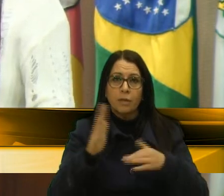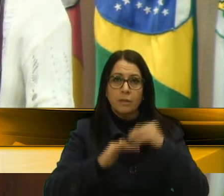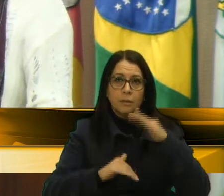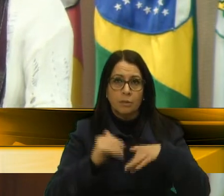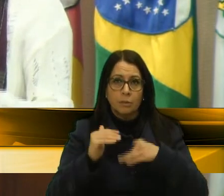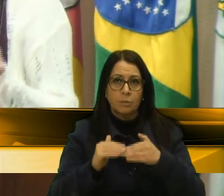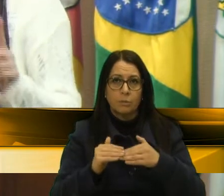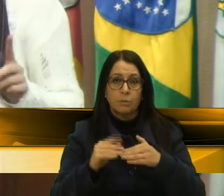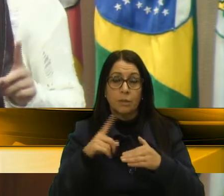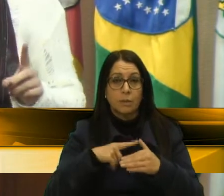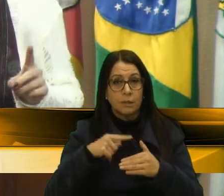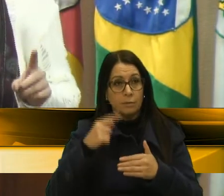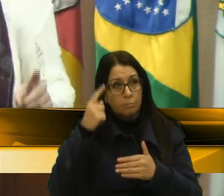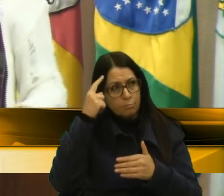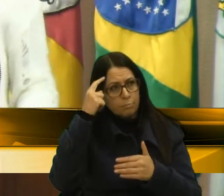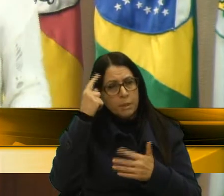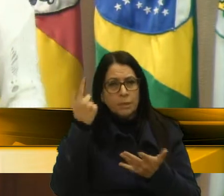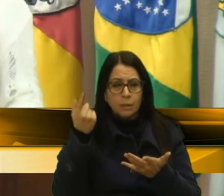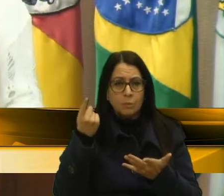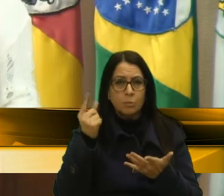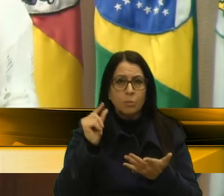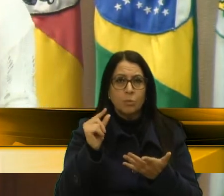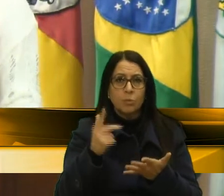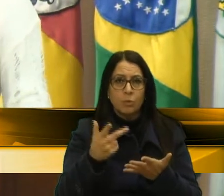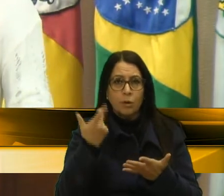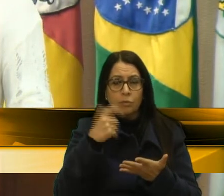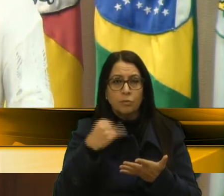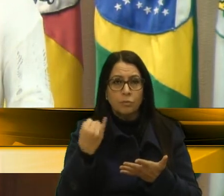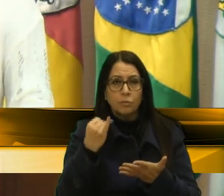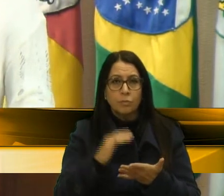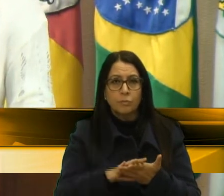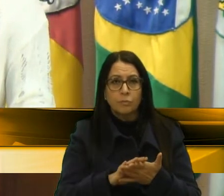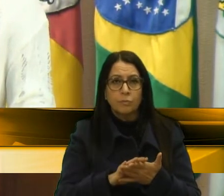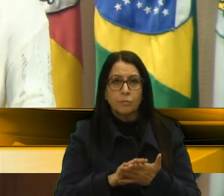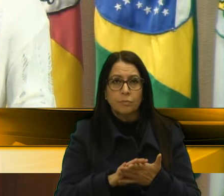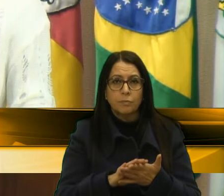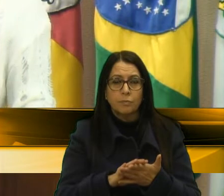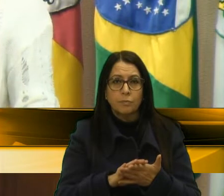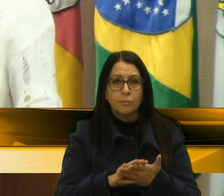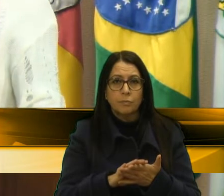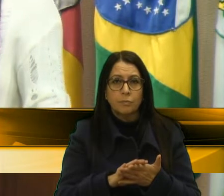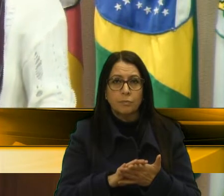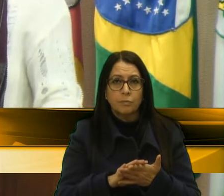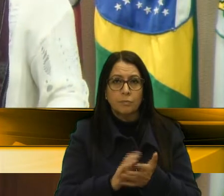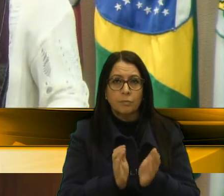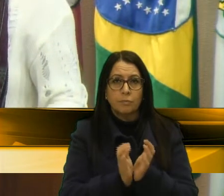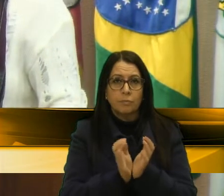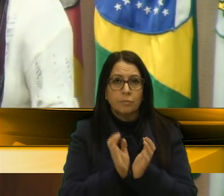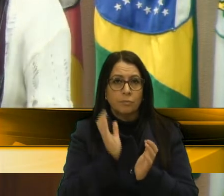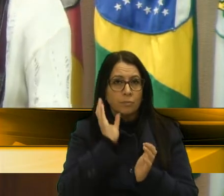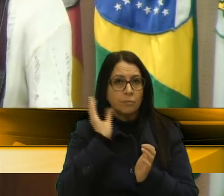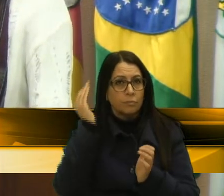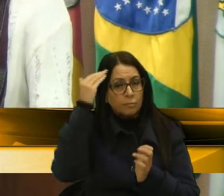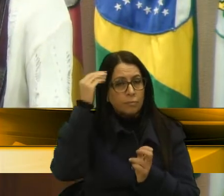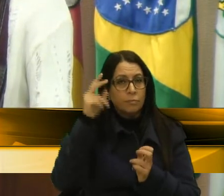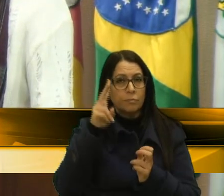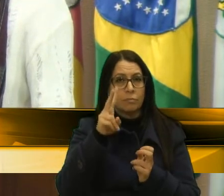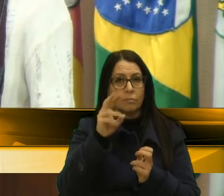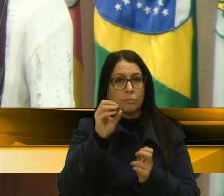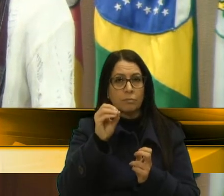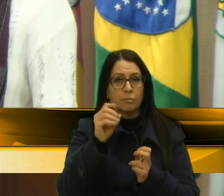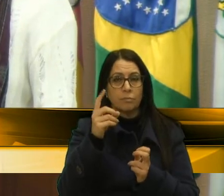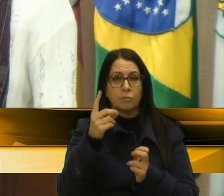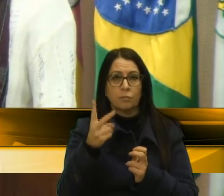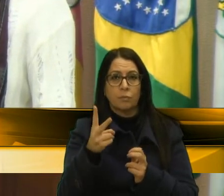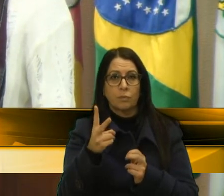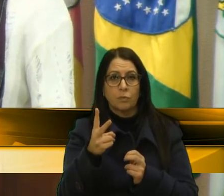né? Para se ter uma ideia, e acho que isso é bem importante ressaltar, colega Felipe, em 2012,